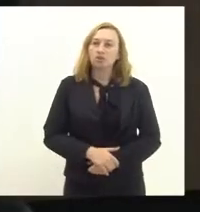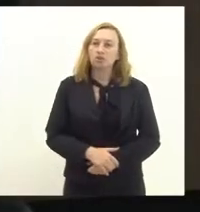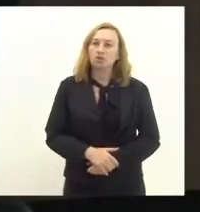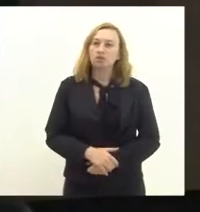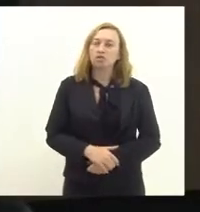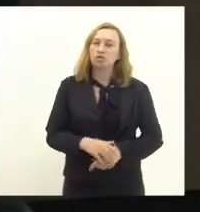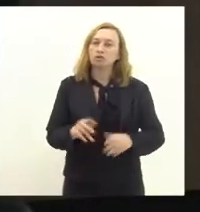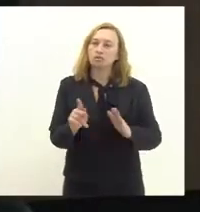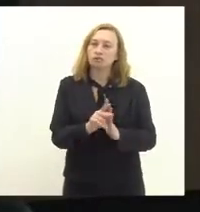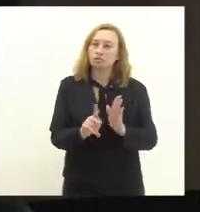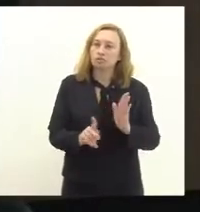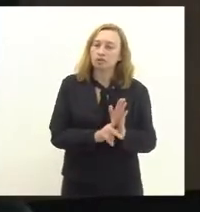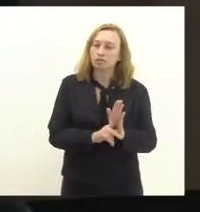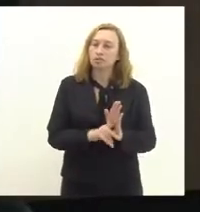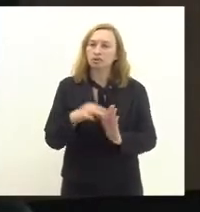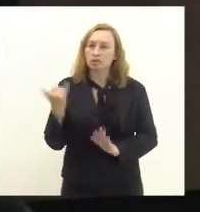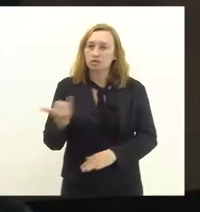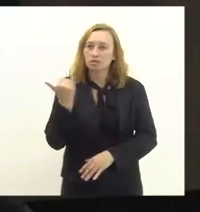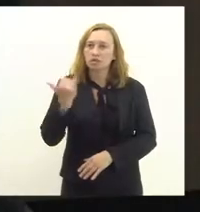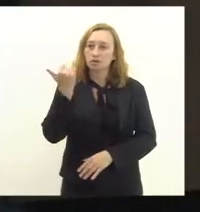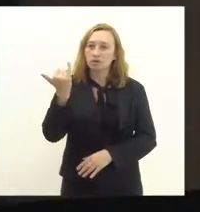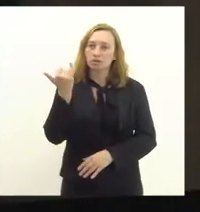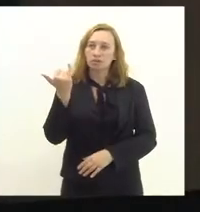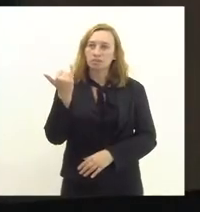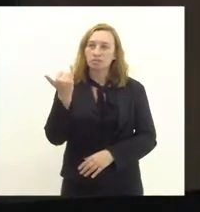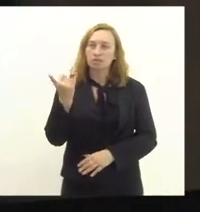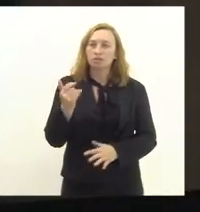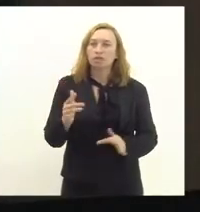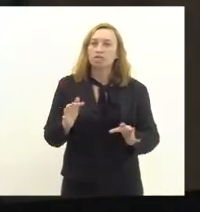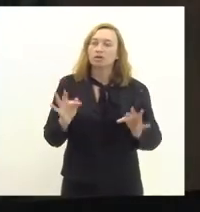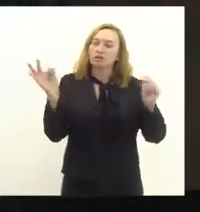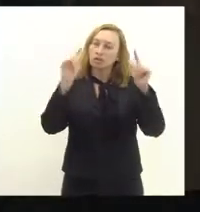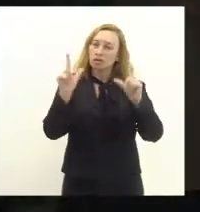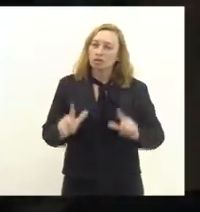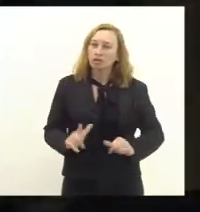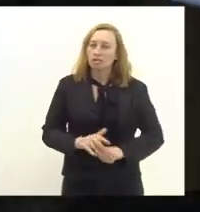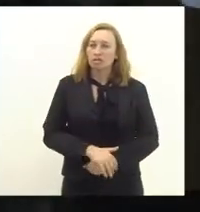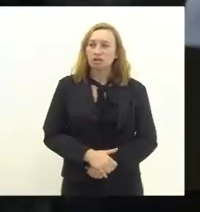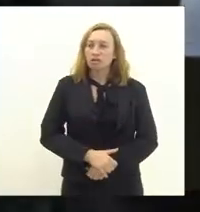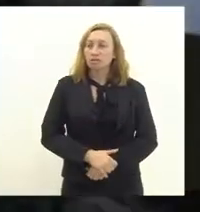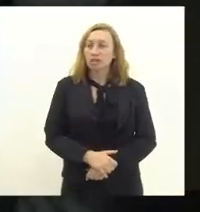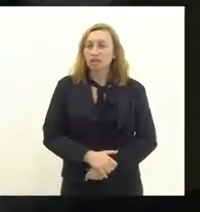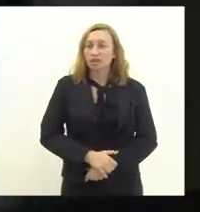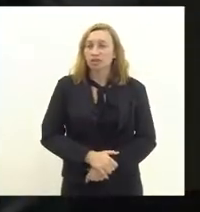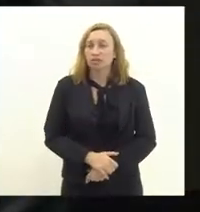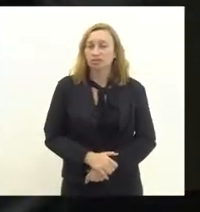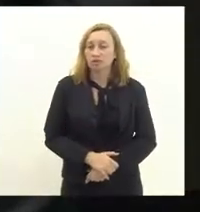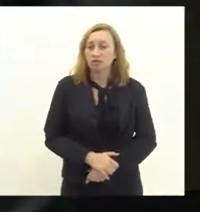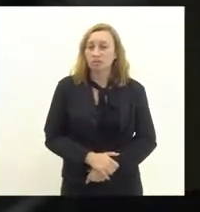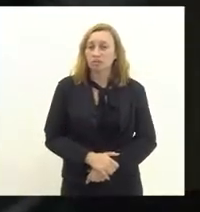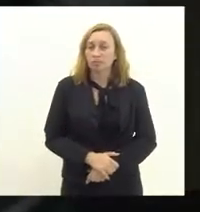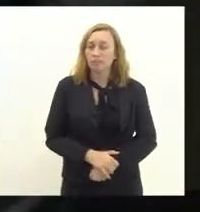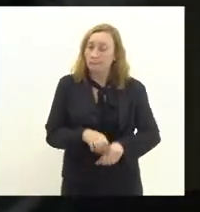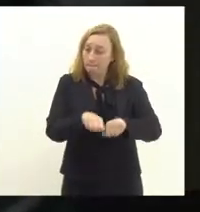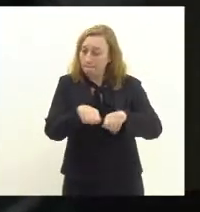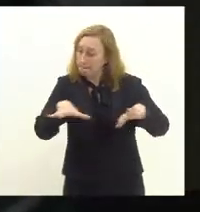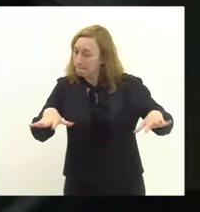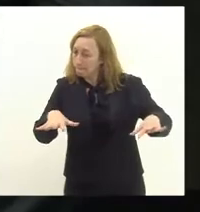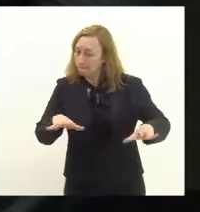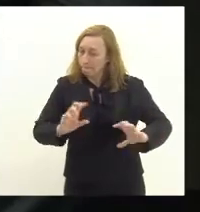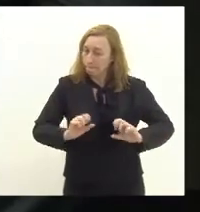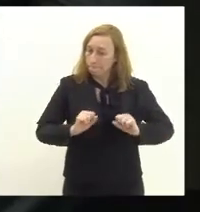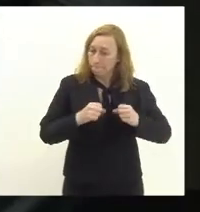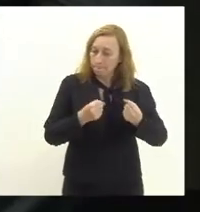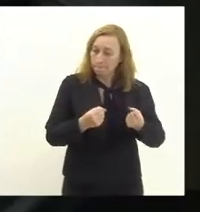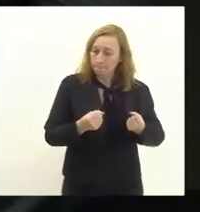é extremamente meritório, importante, muito feliz, né? Visto que contribui para a ampliação e o